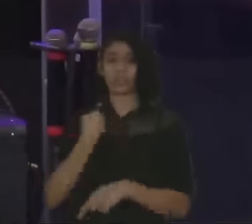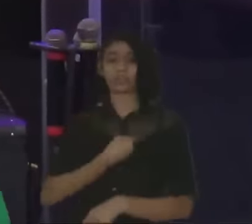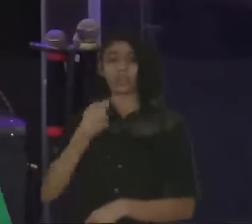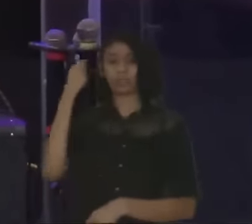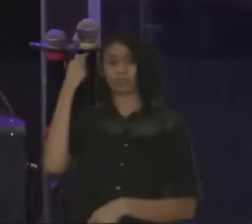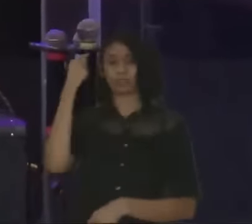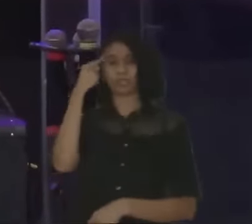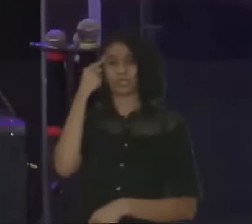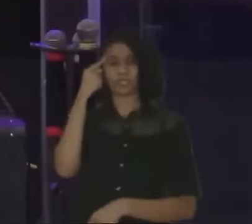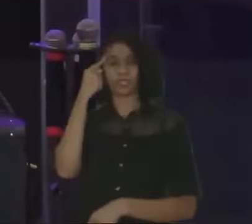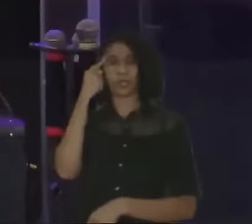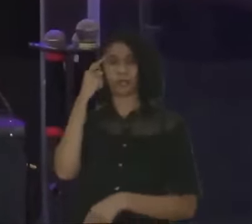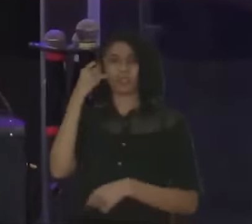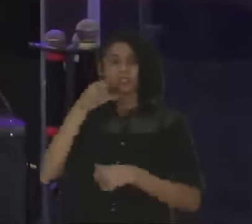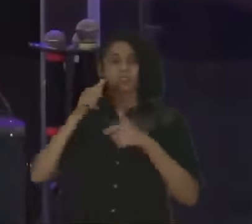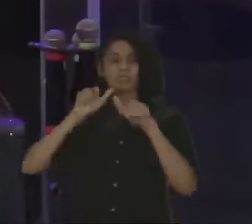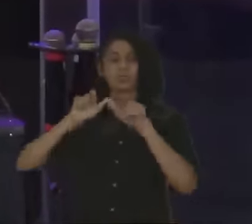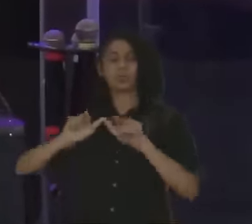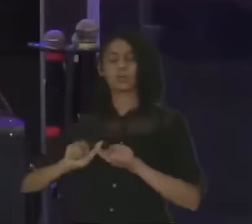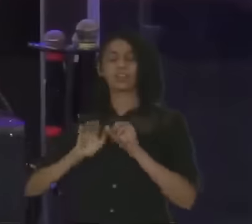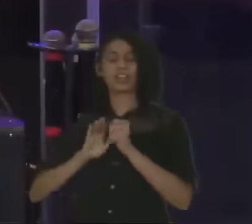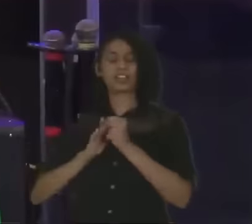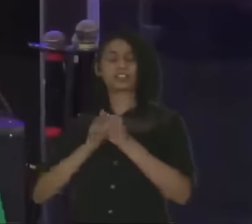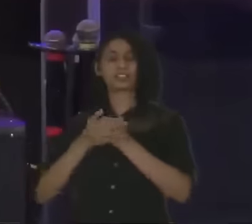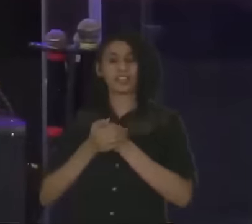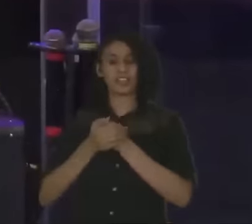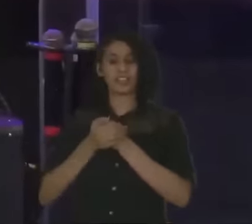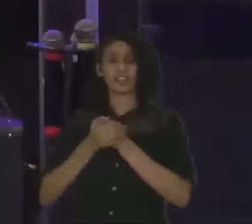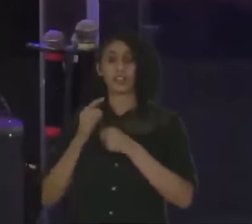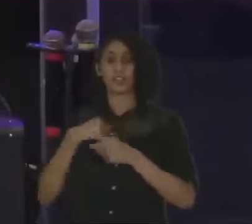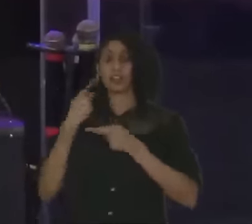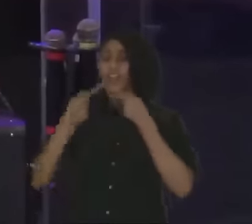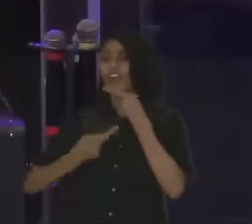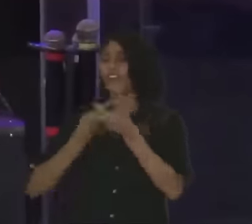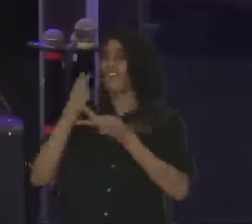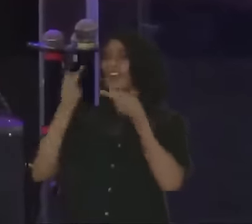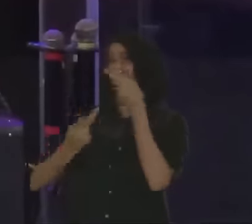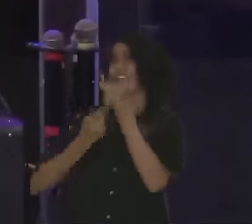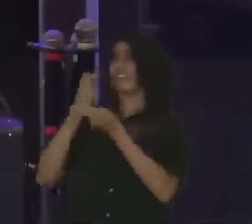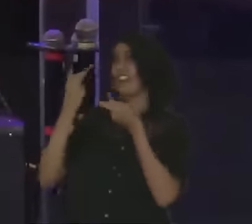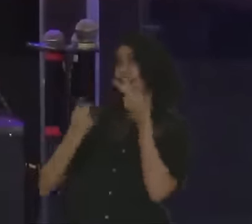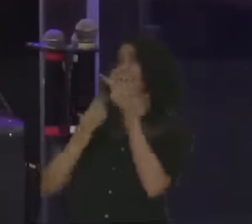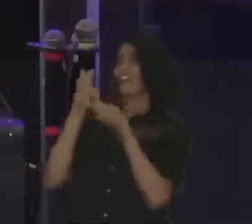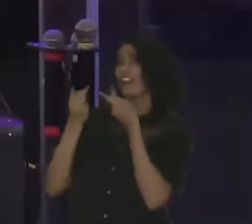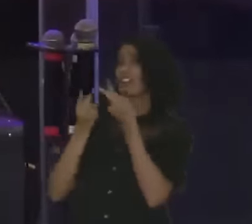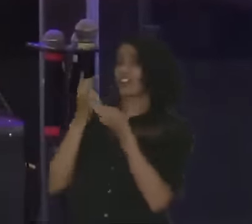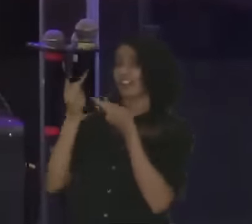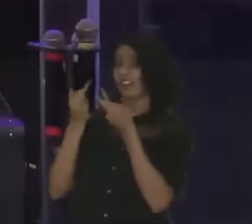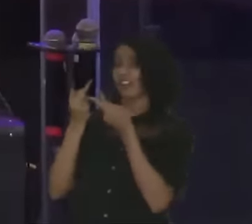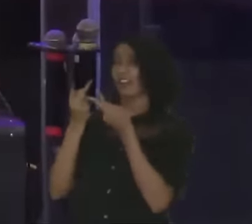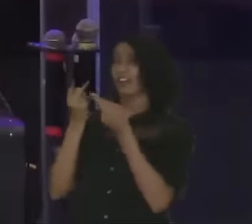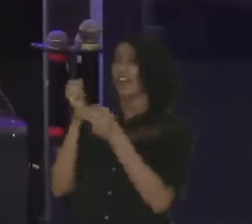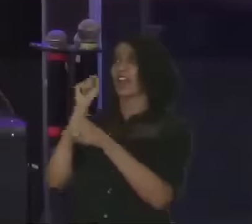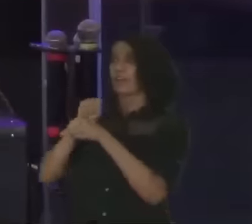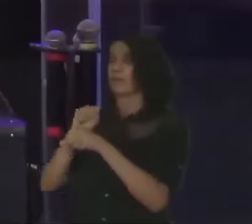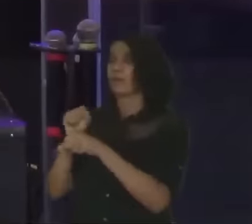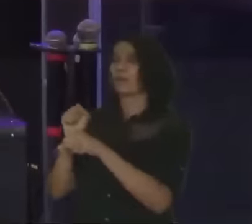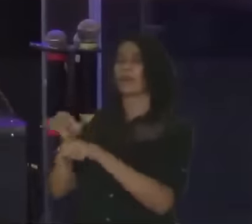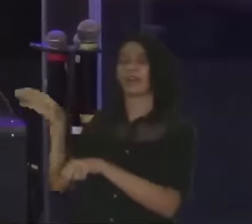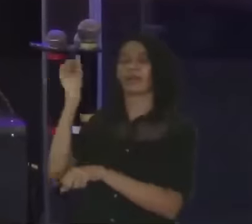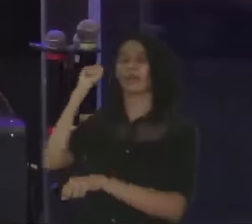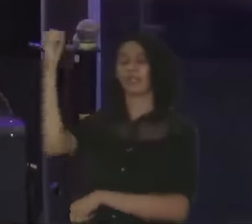a gente tá naquele momento espiritual Lugar Secreto A gente vai falar falar e a gente vai parar para ouvir pronto